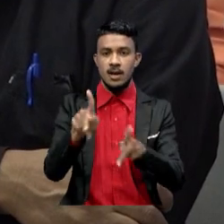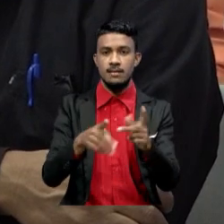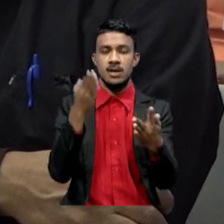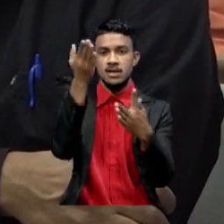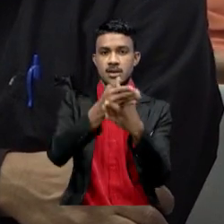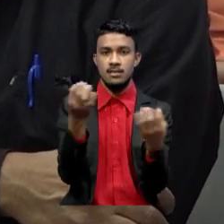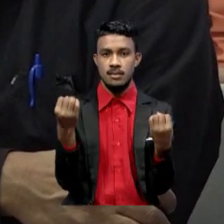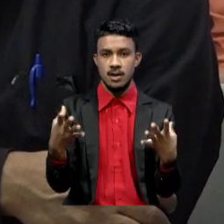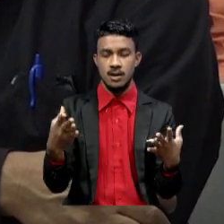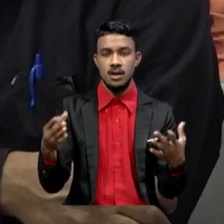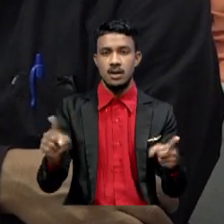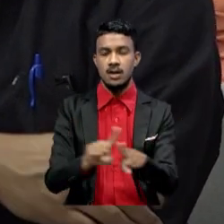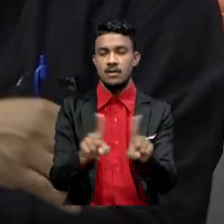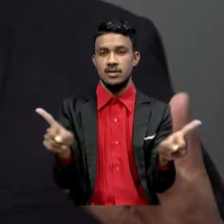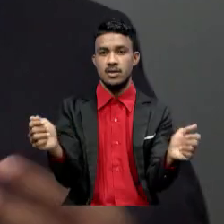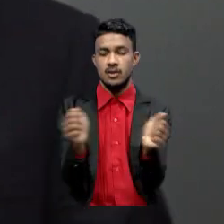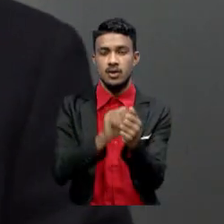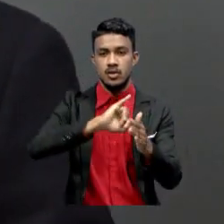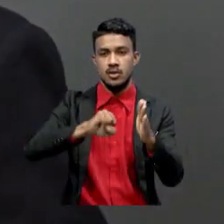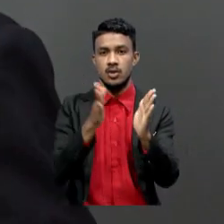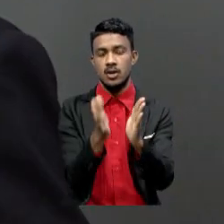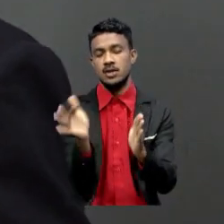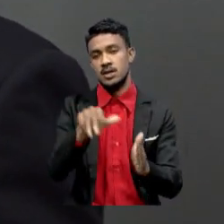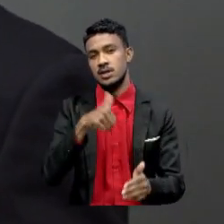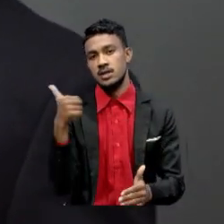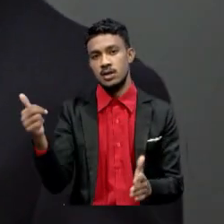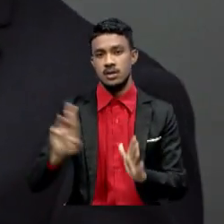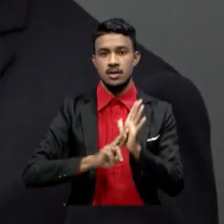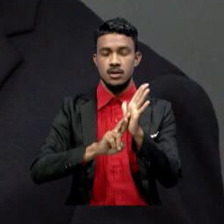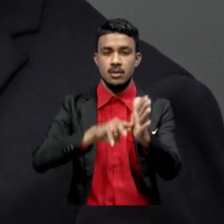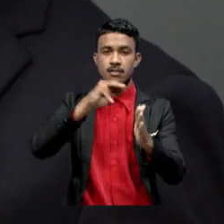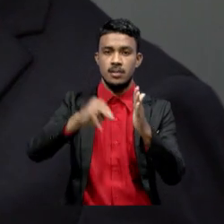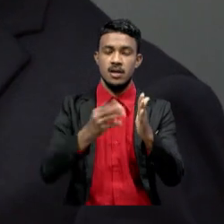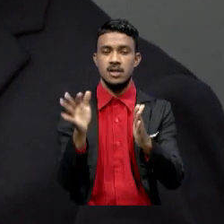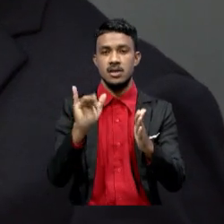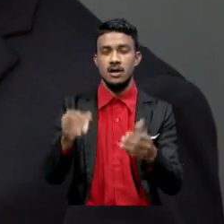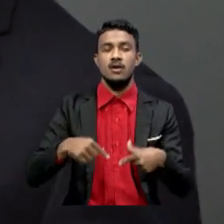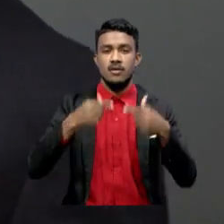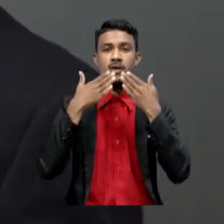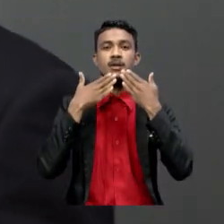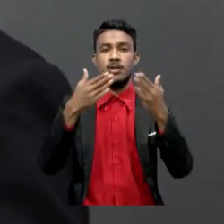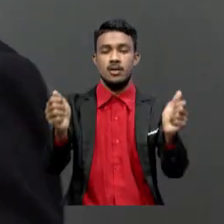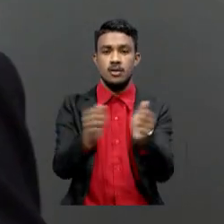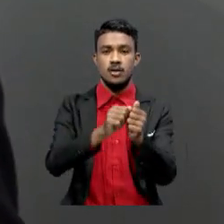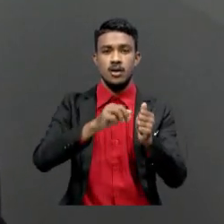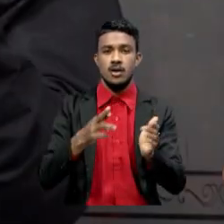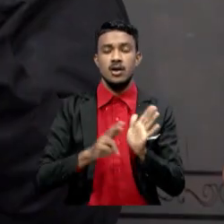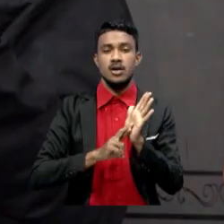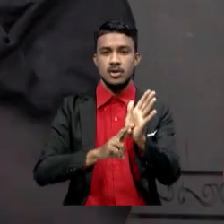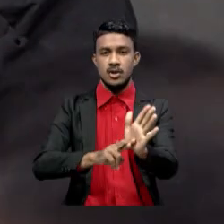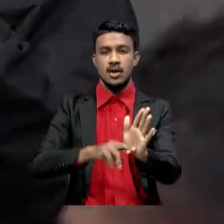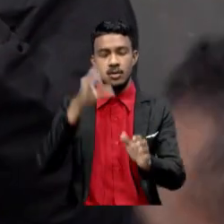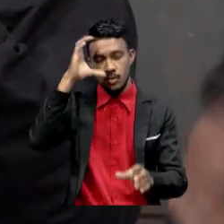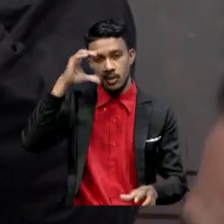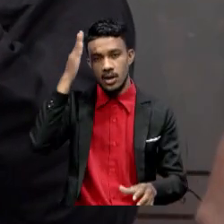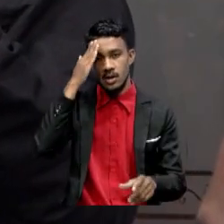barak liu, compara ho Jornal Sira Selok. Representante media Sira aprecia ho resultado pesquisa ne, mai be,